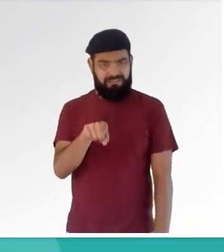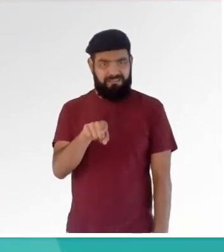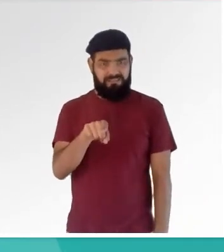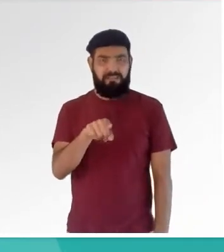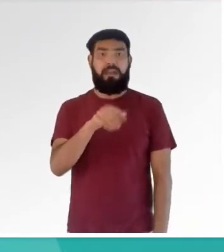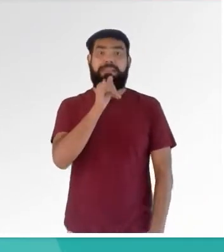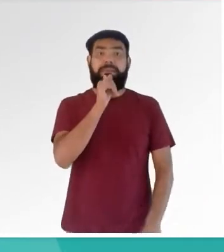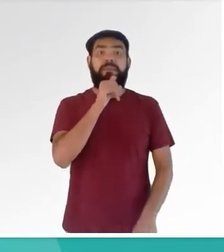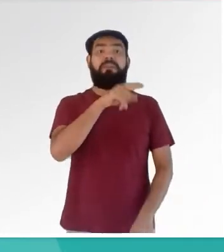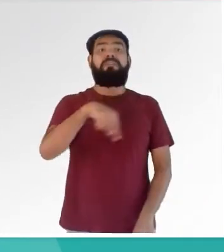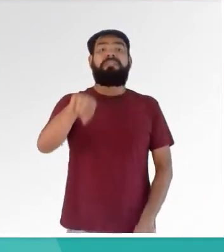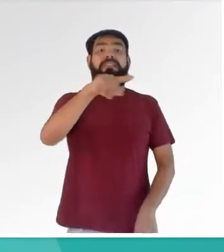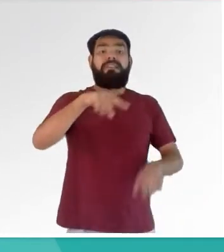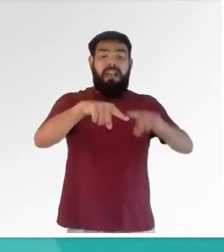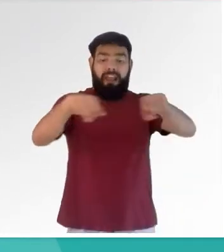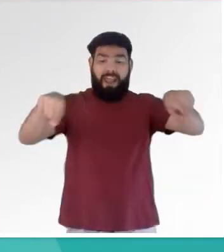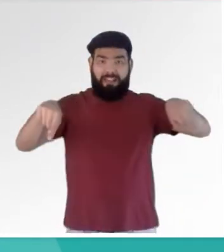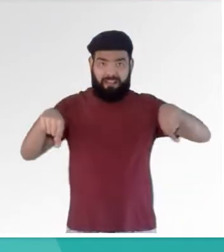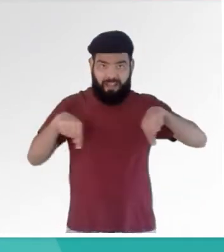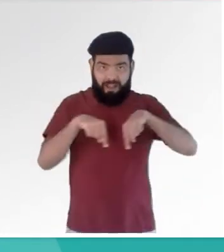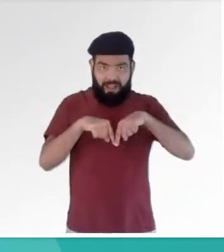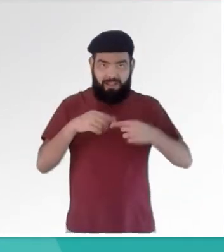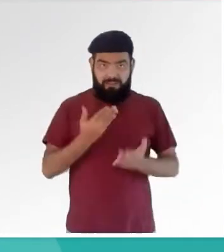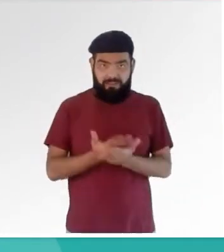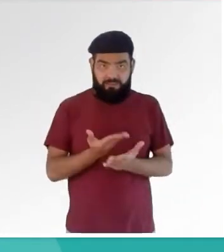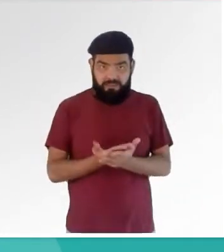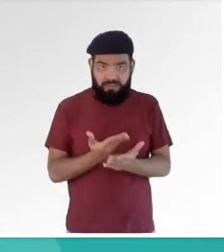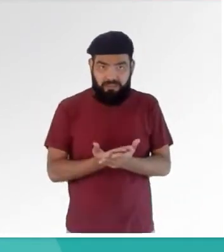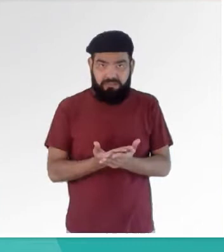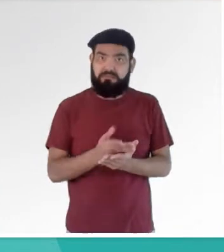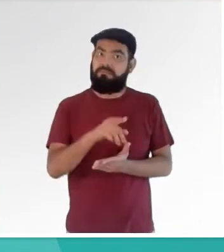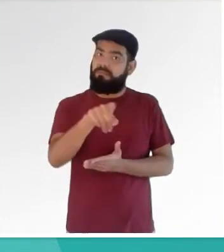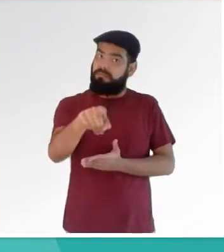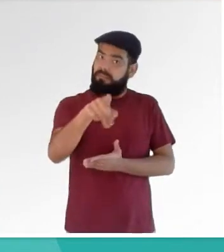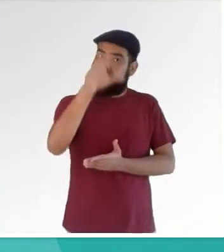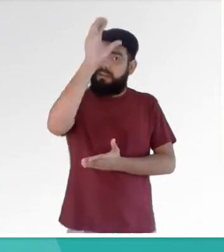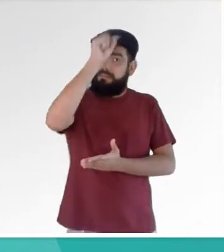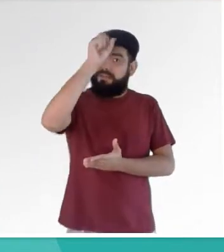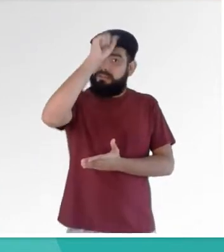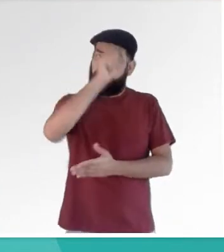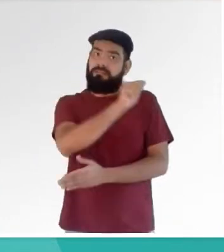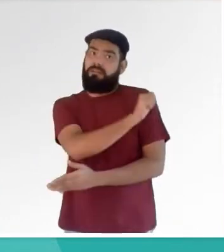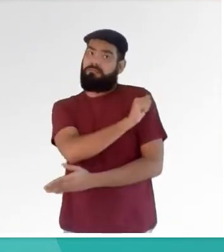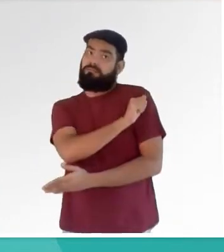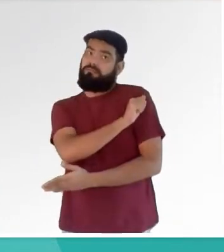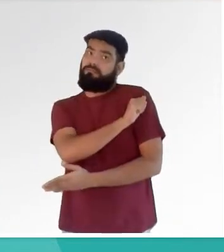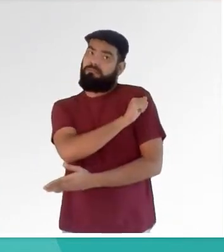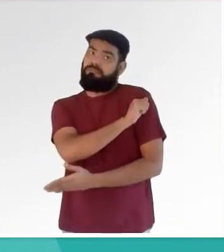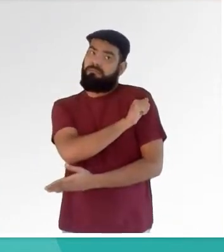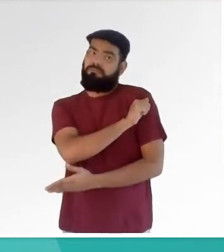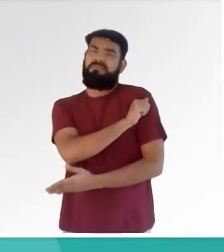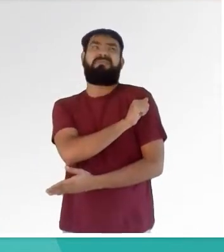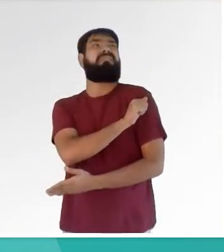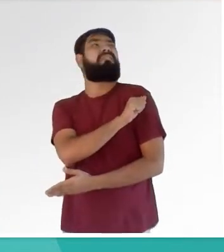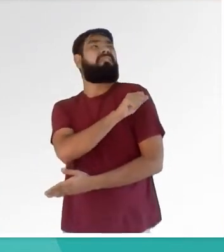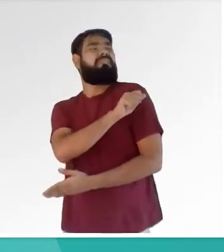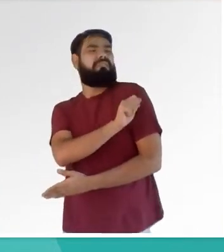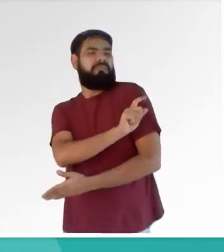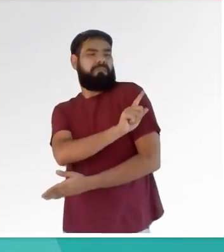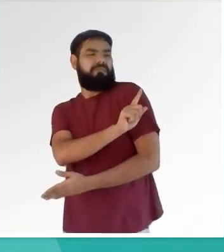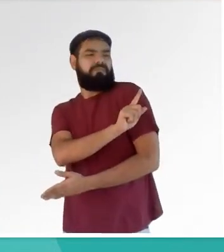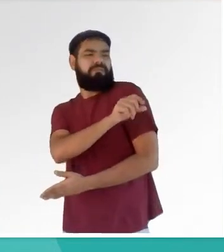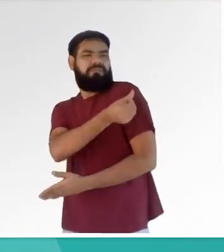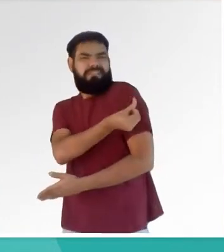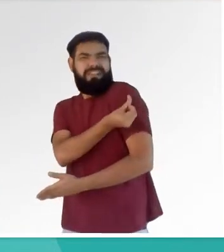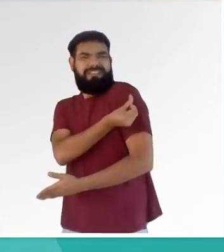sala, estudando, vocês são estudantes, né, do ensino fundamental. Agora, na